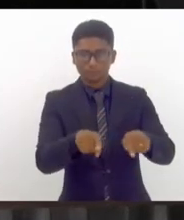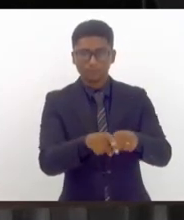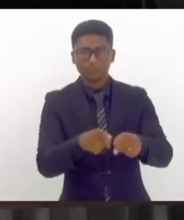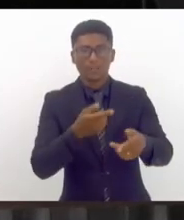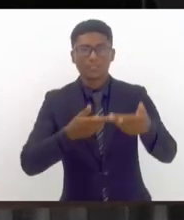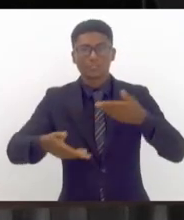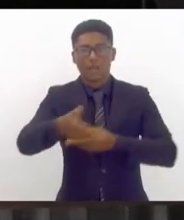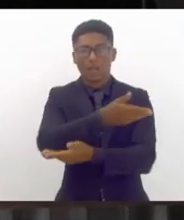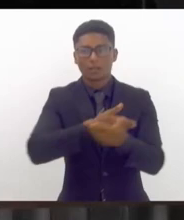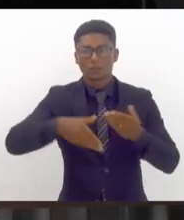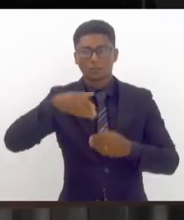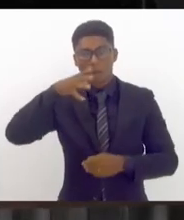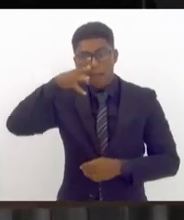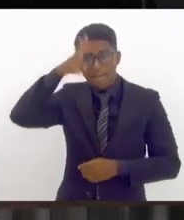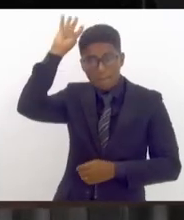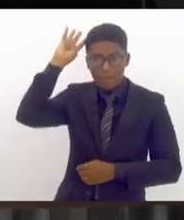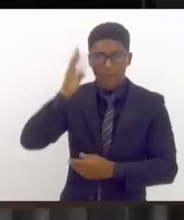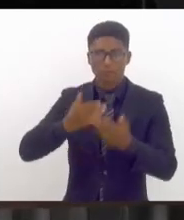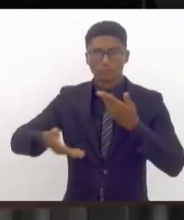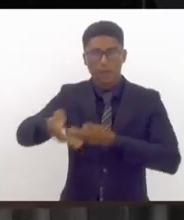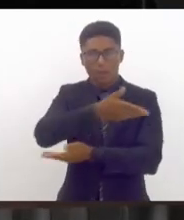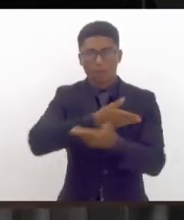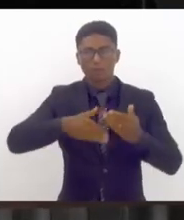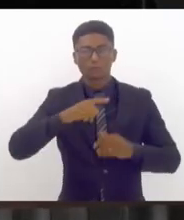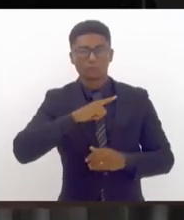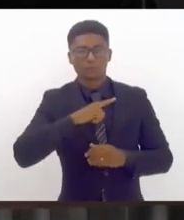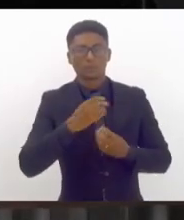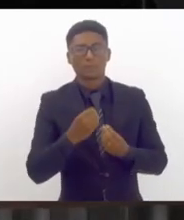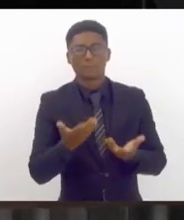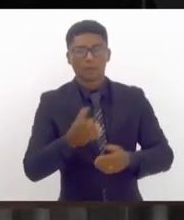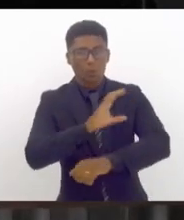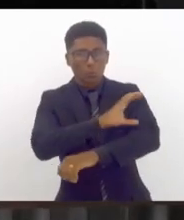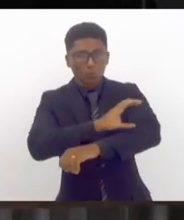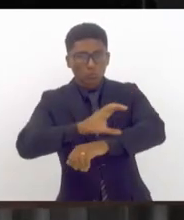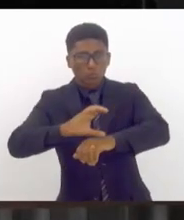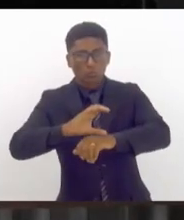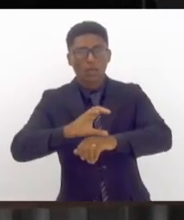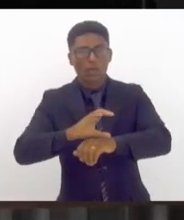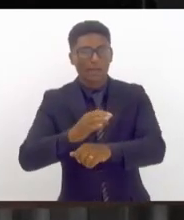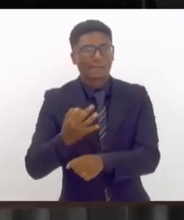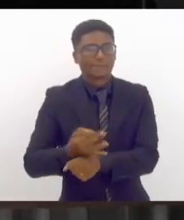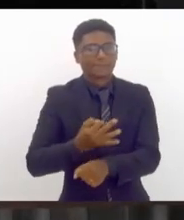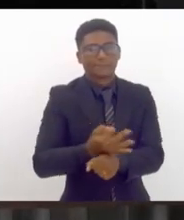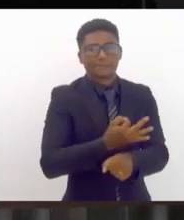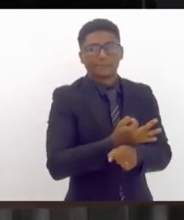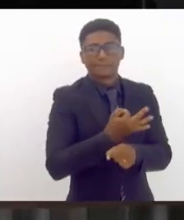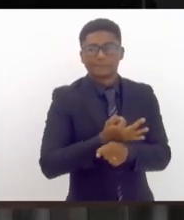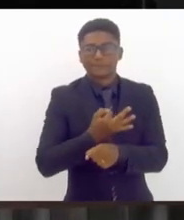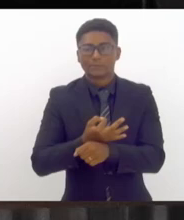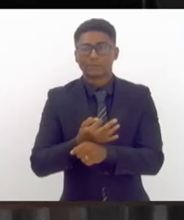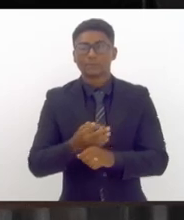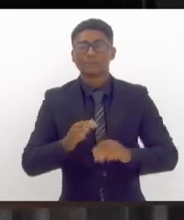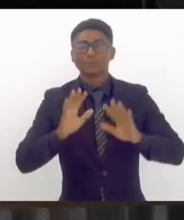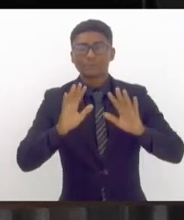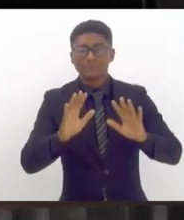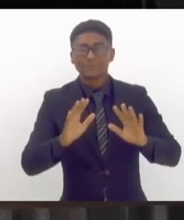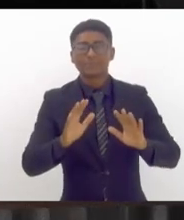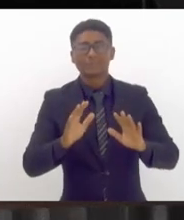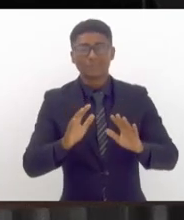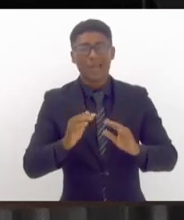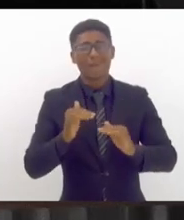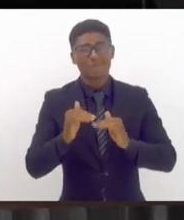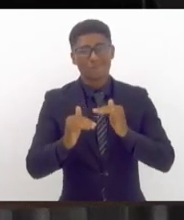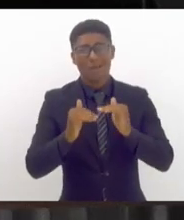diálogo com o Corpo de Bombeiros para poder criar uma cultura de resiliência. Mas se avançamos, ainda muito menos do